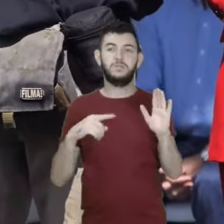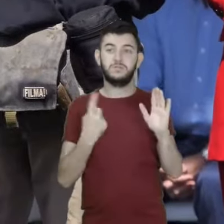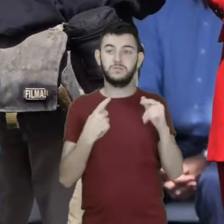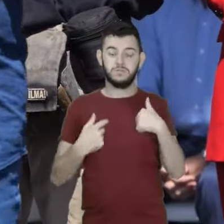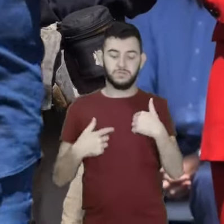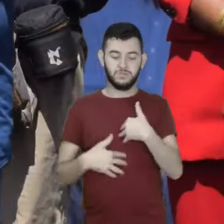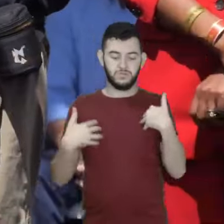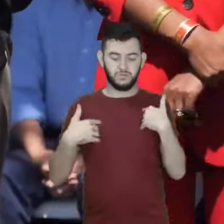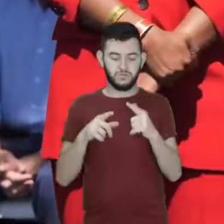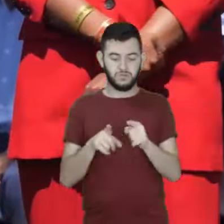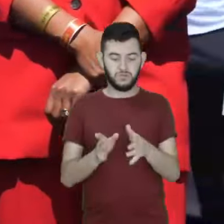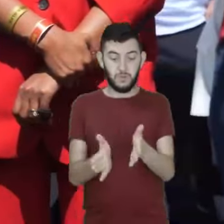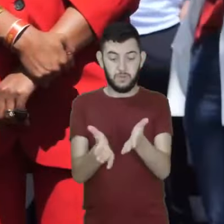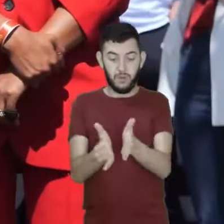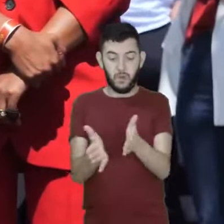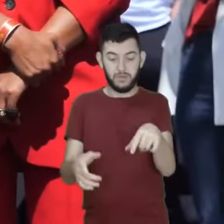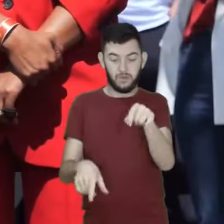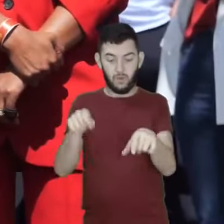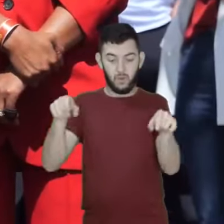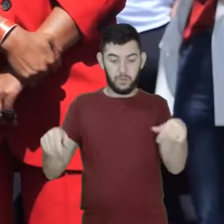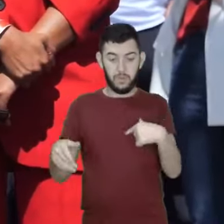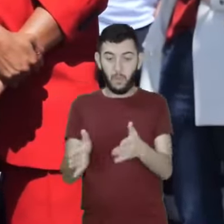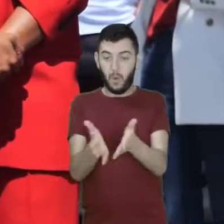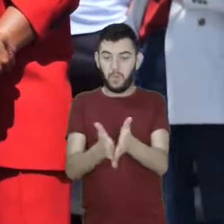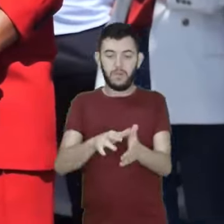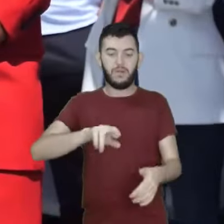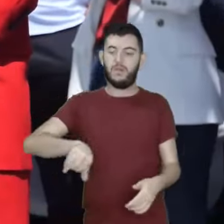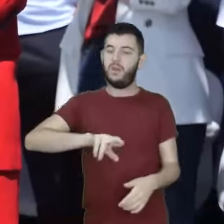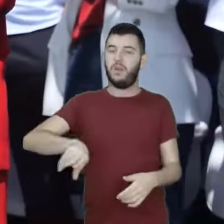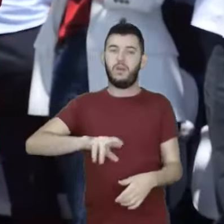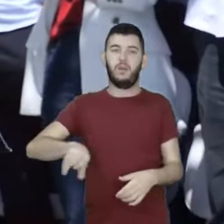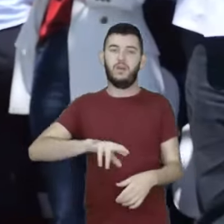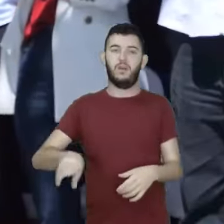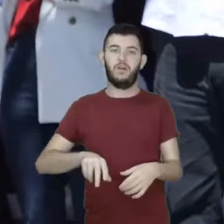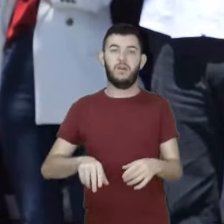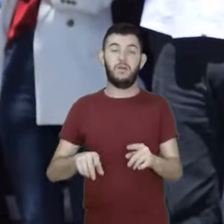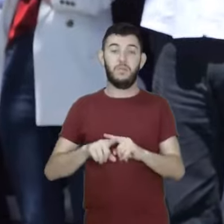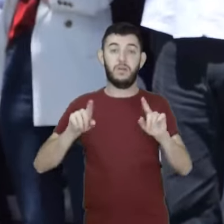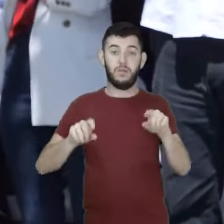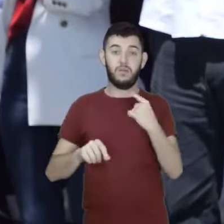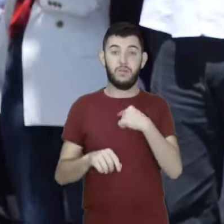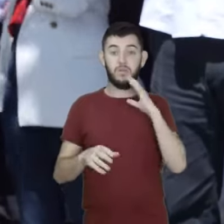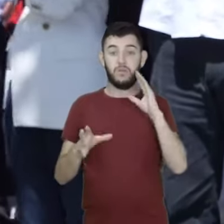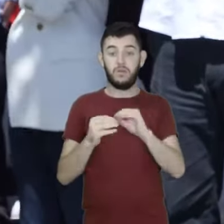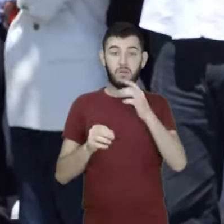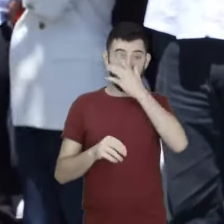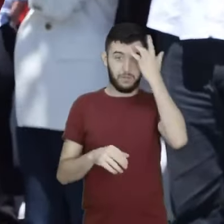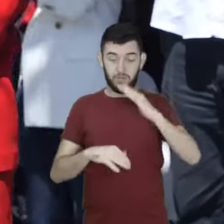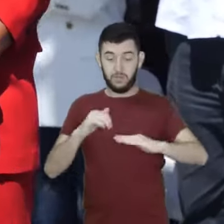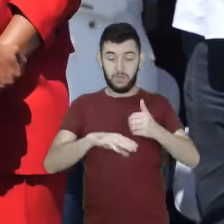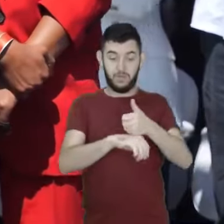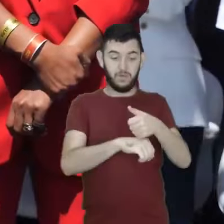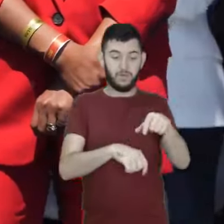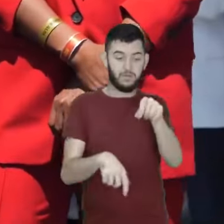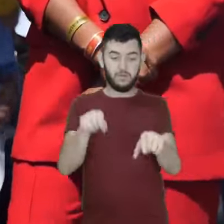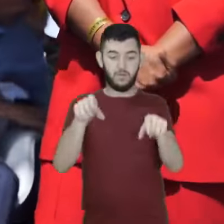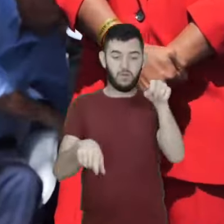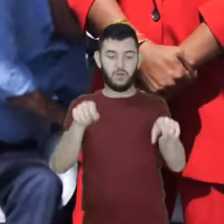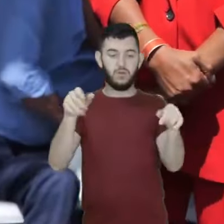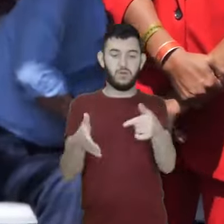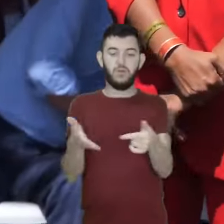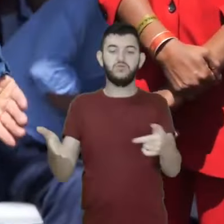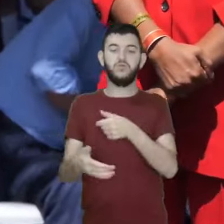profissão. Porque, veja, tem gente que consegue escolher a sua profissão. Um jornalista escolhe ser jornalista,